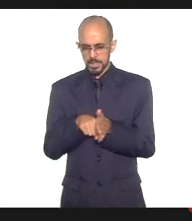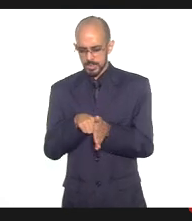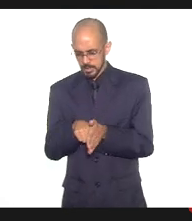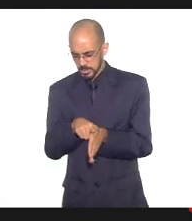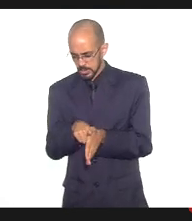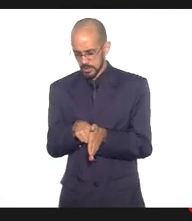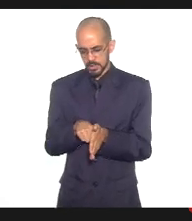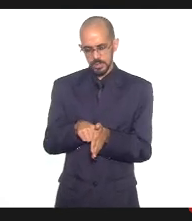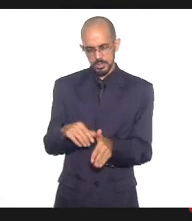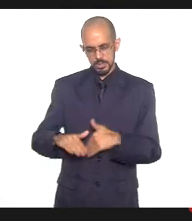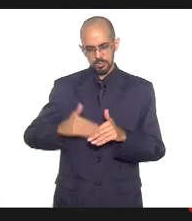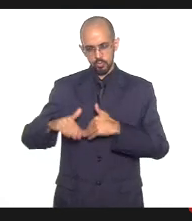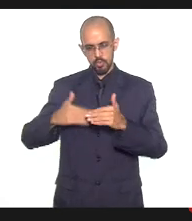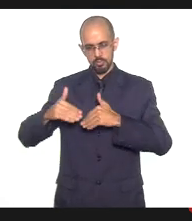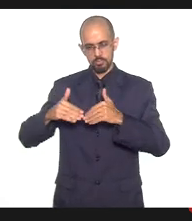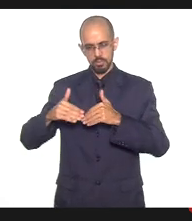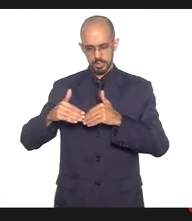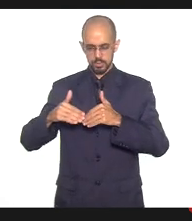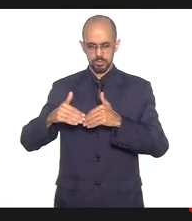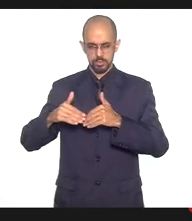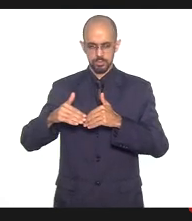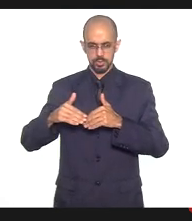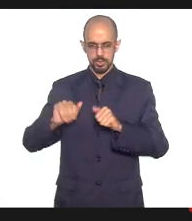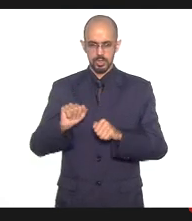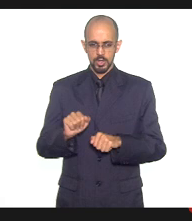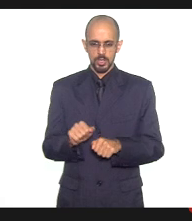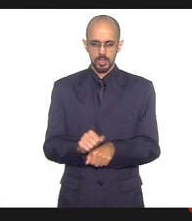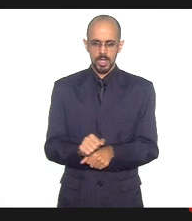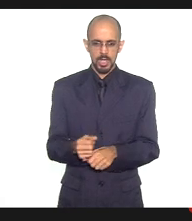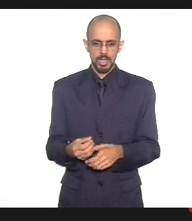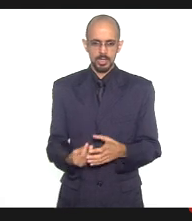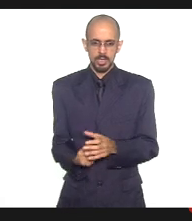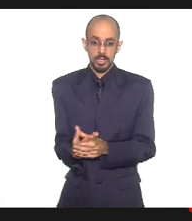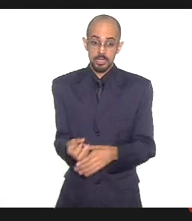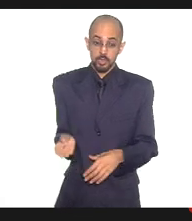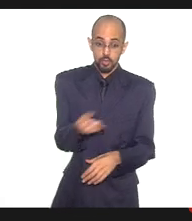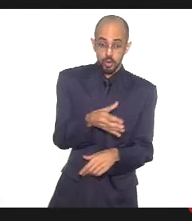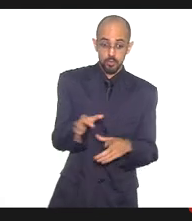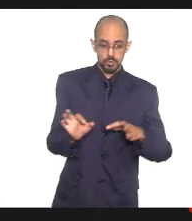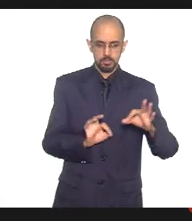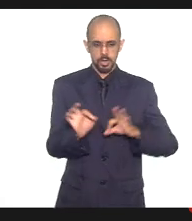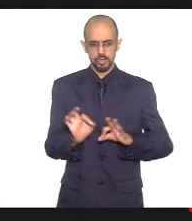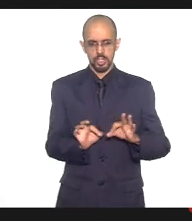inovação. Então, a Shell tem investido nos últimos anos, né, algo em torno de